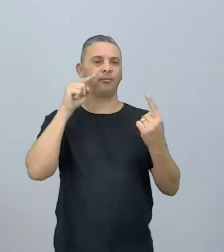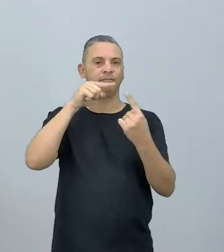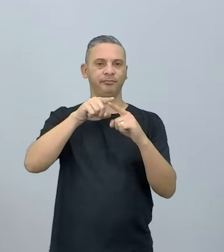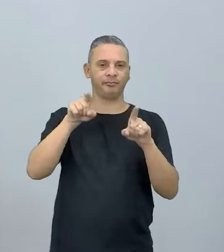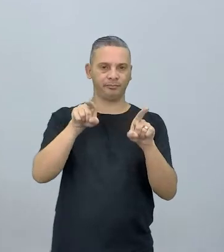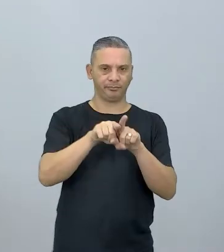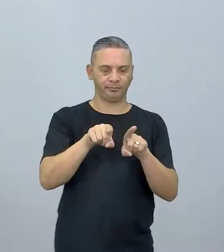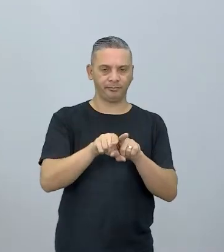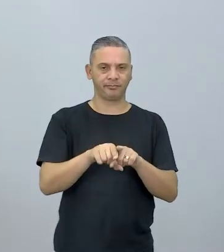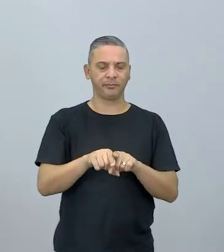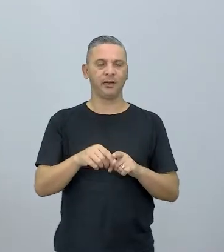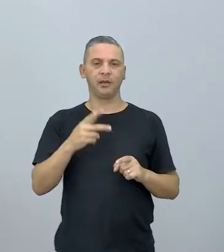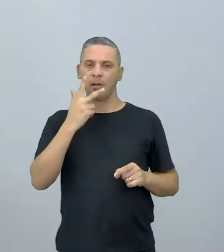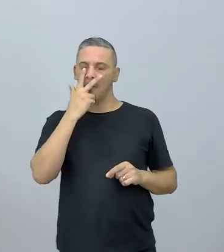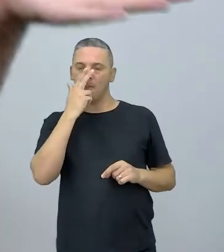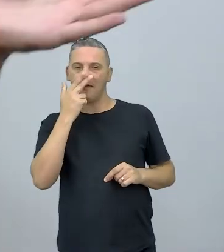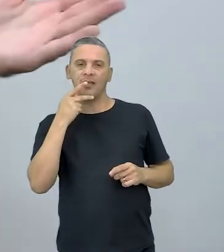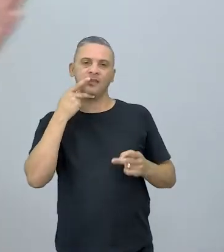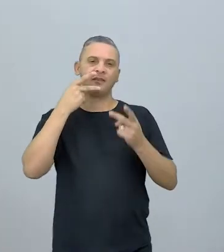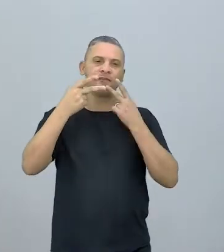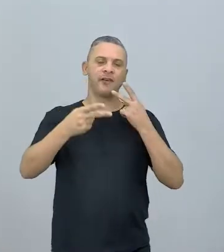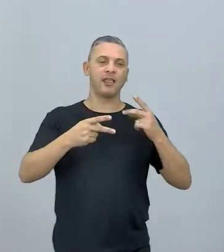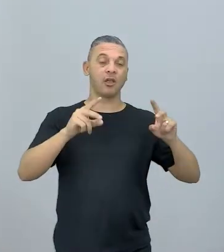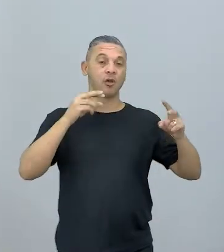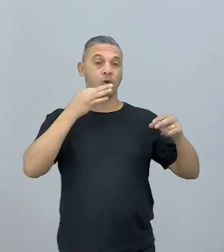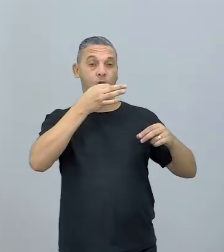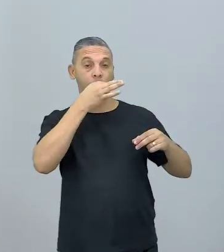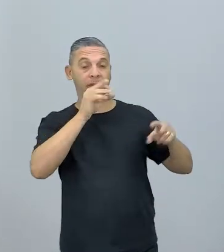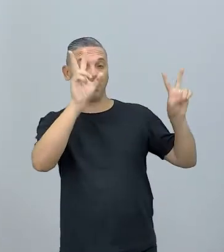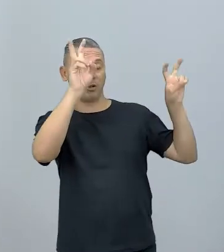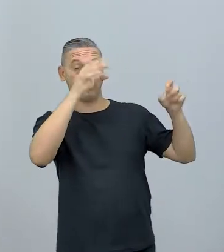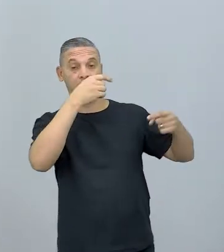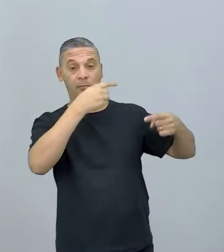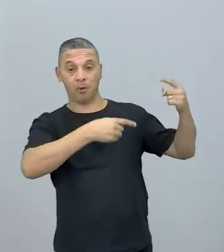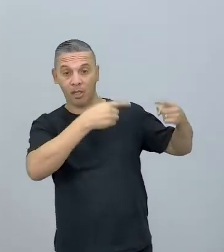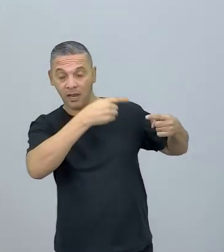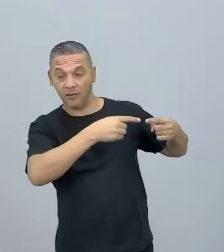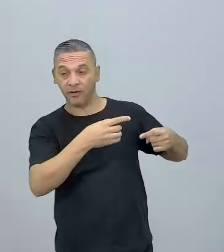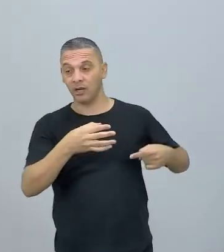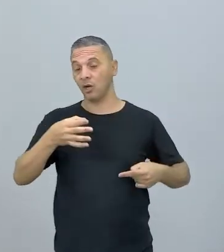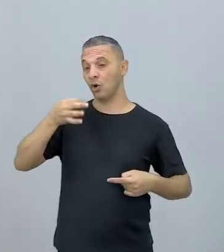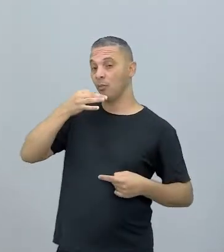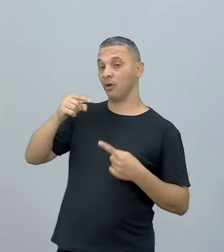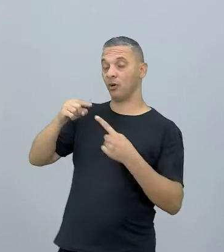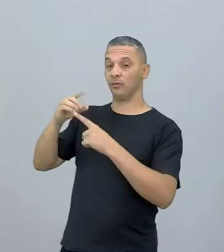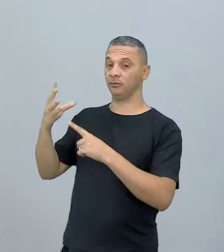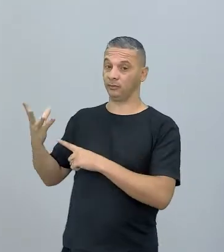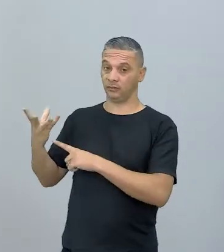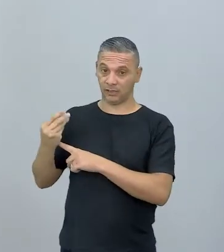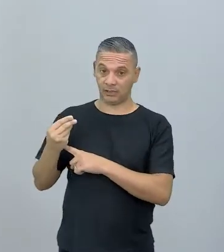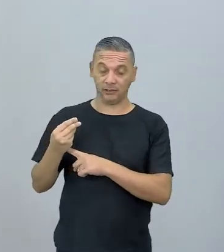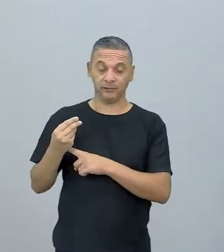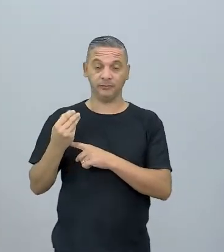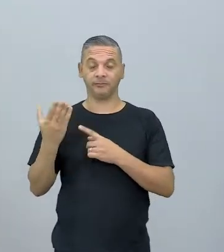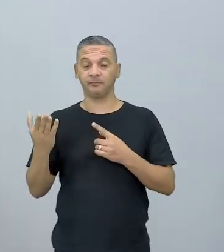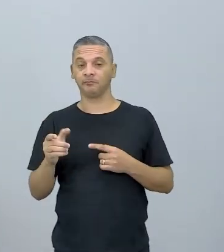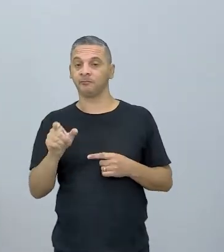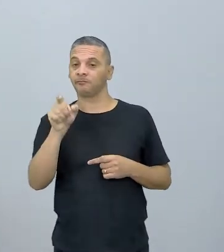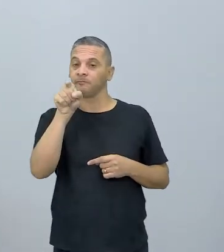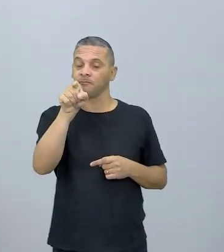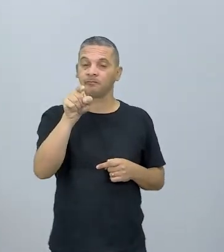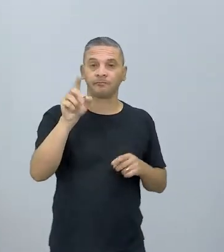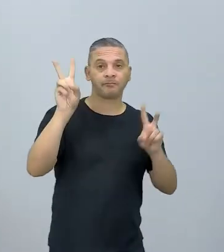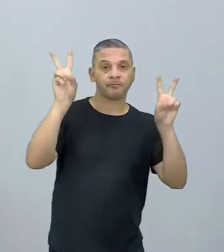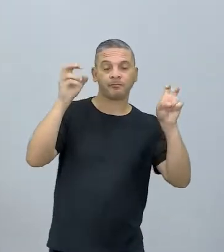um certo discurso em relação à política, um certo discurso em relação às artes, um certo